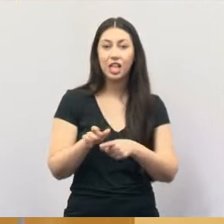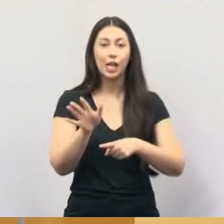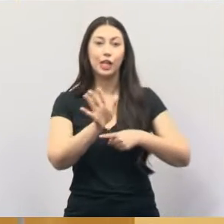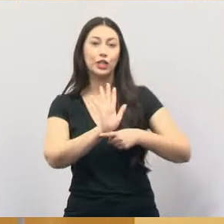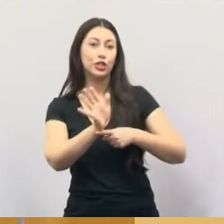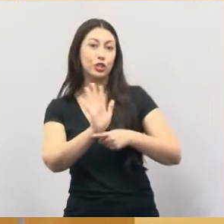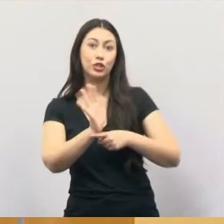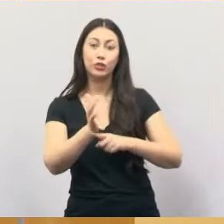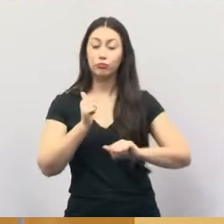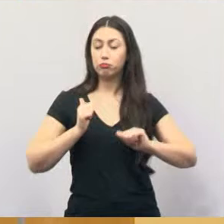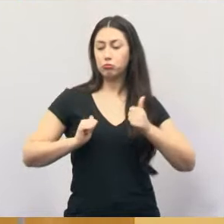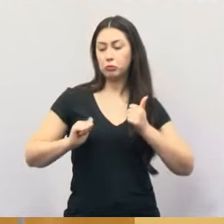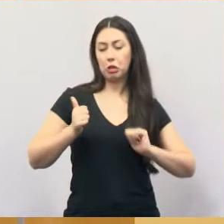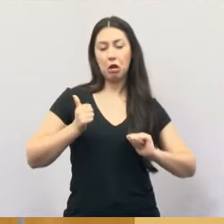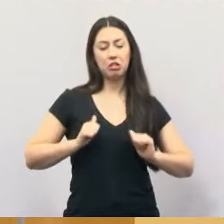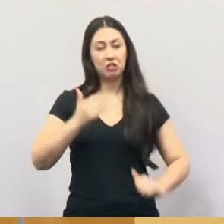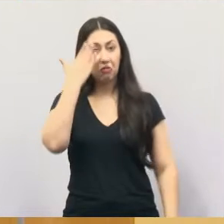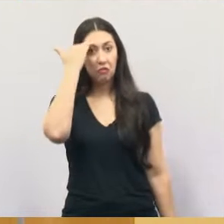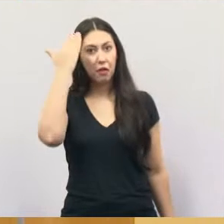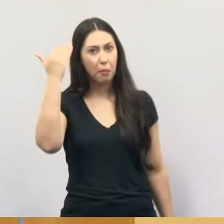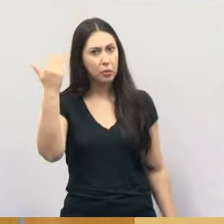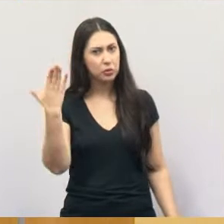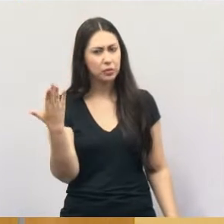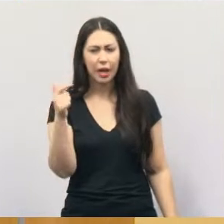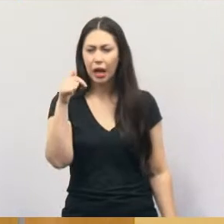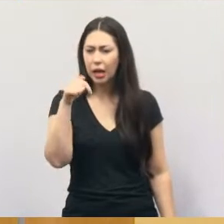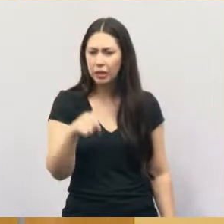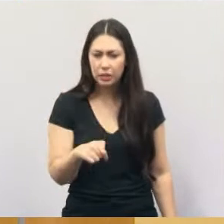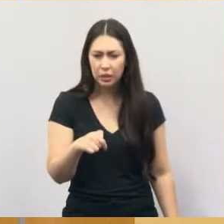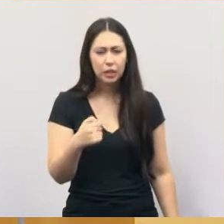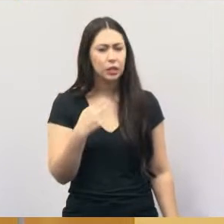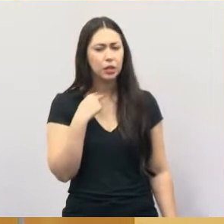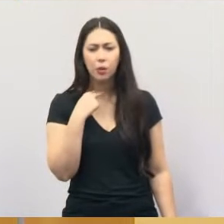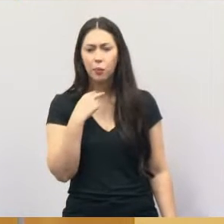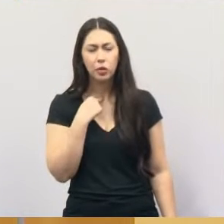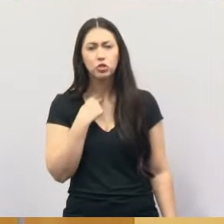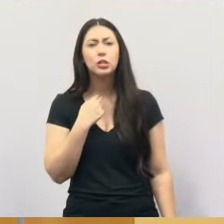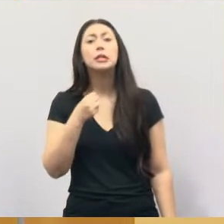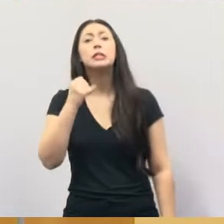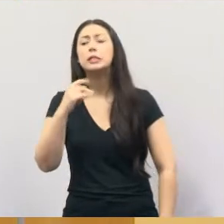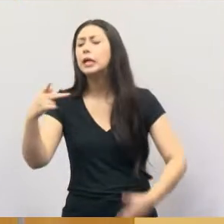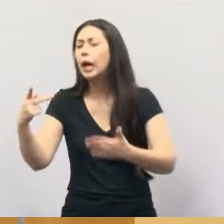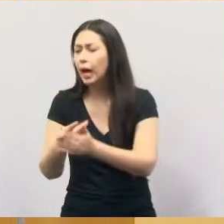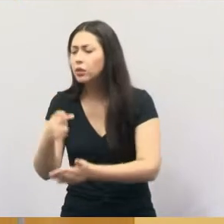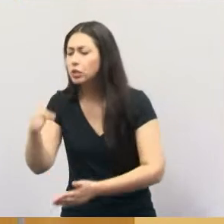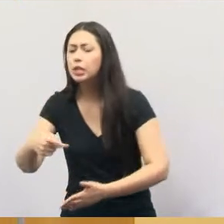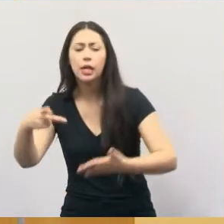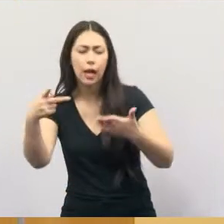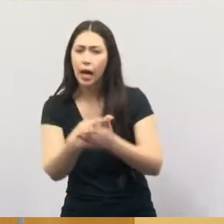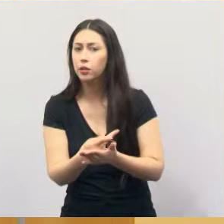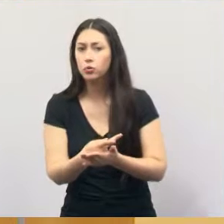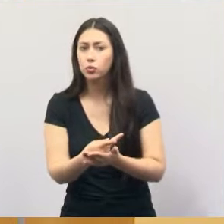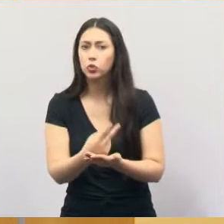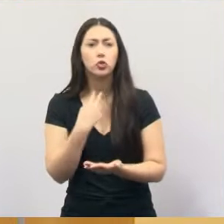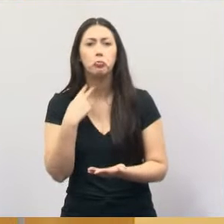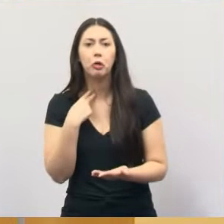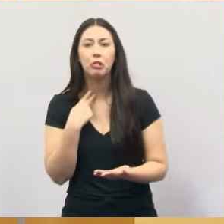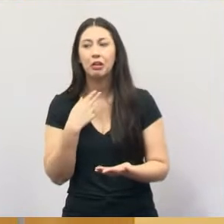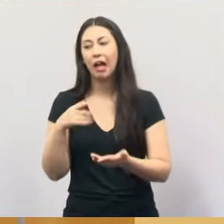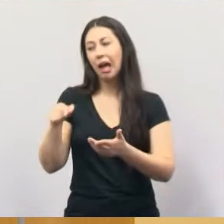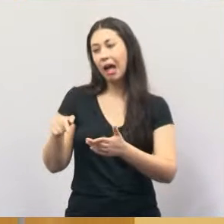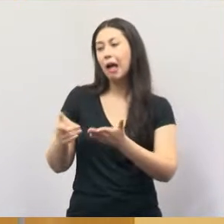shows de artistas famosos. Então aqui com a gente não tem meio termo, o pau que bate Chico, bate em Francisco. Fica aí